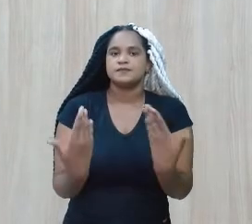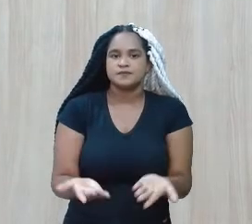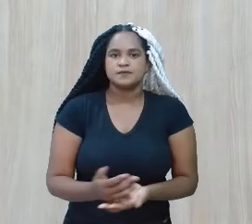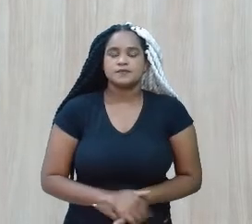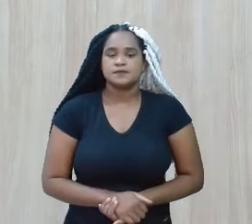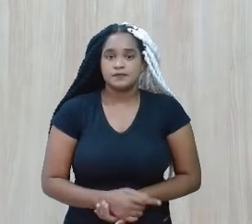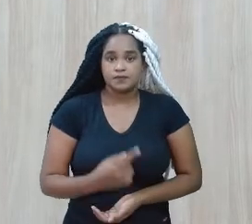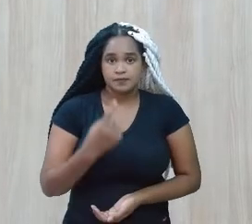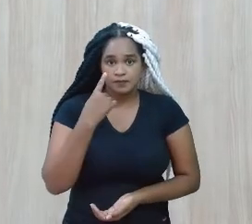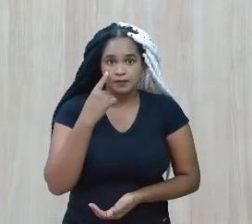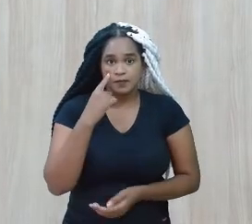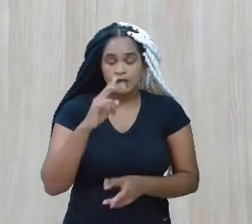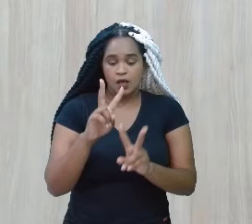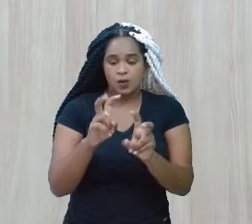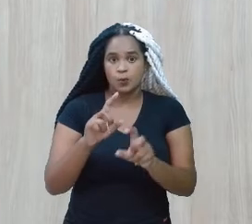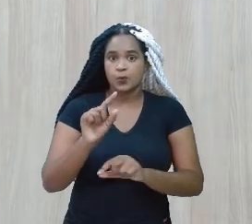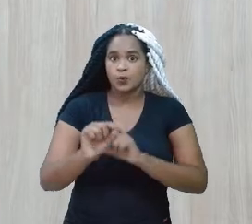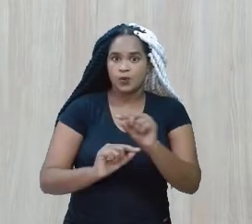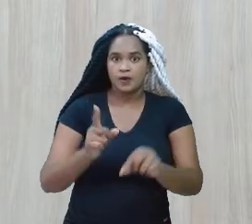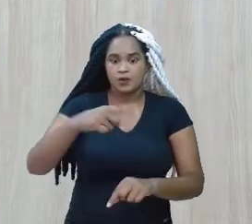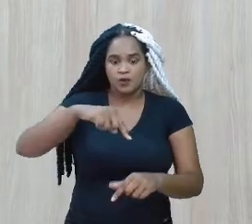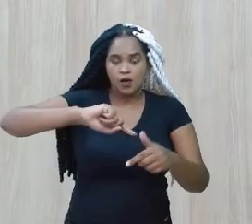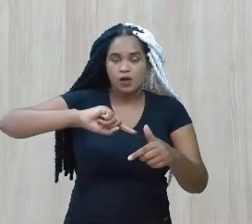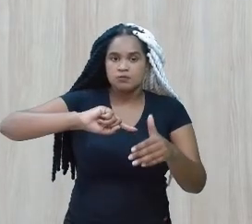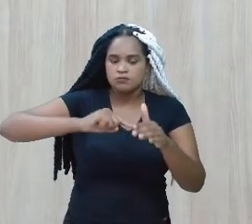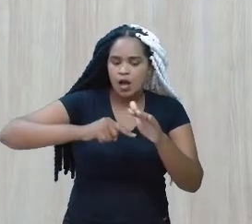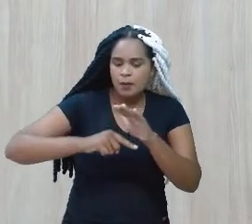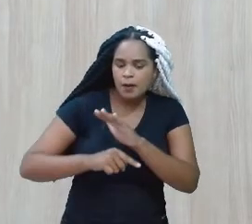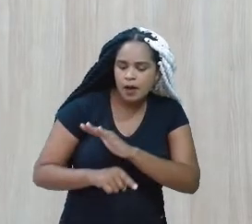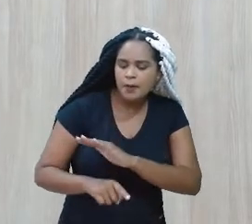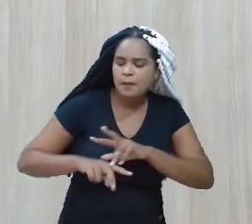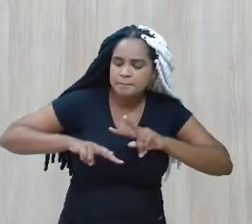esse aprofundamento dentro do